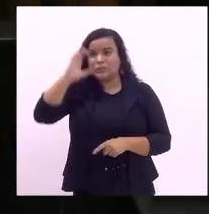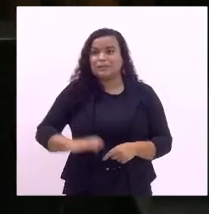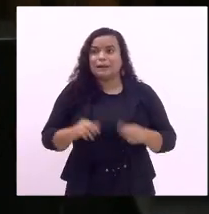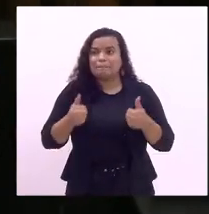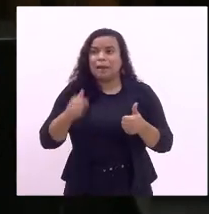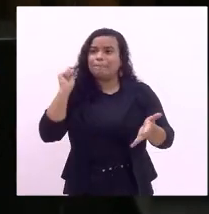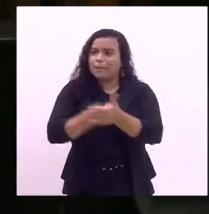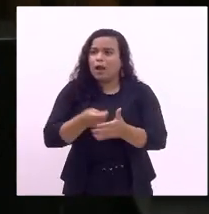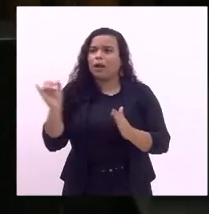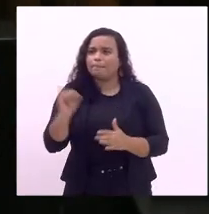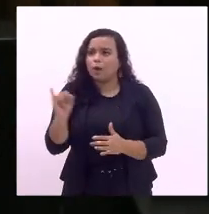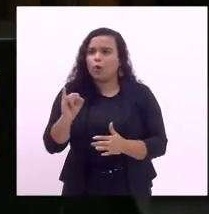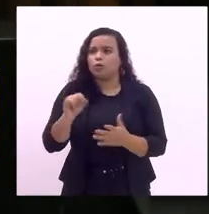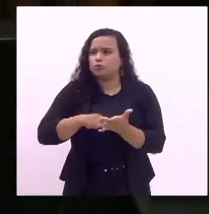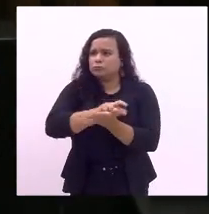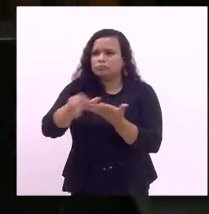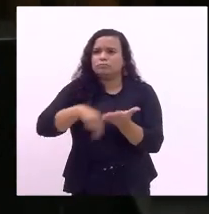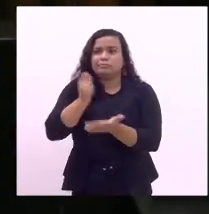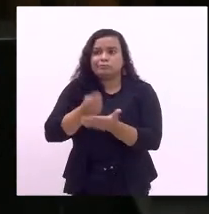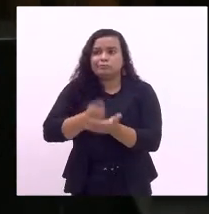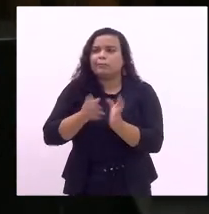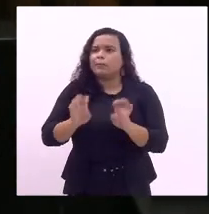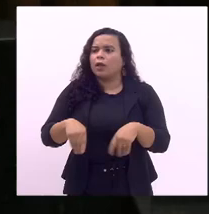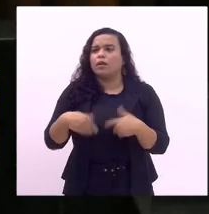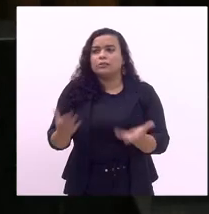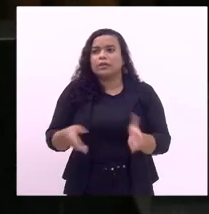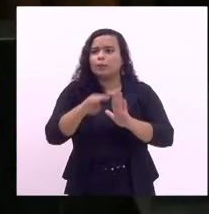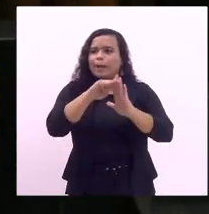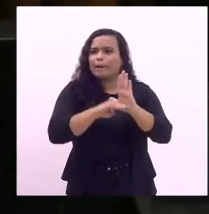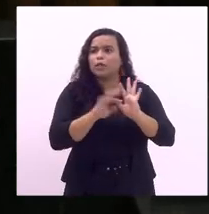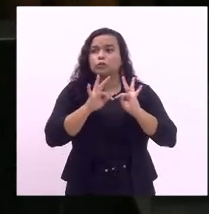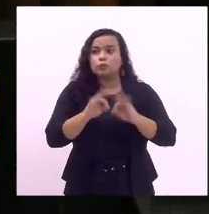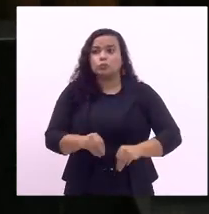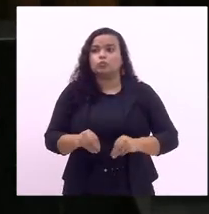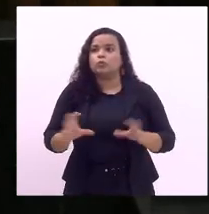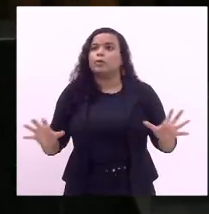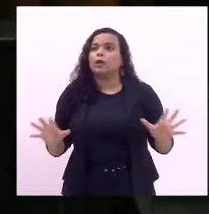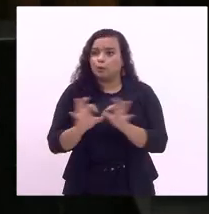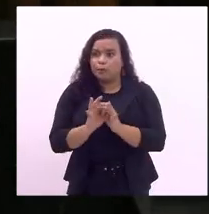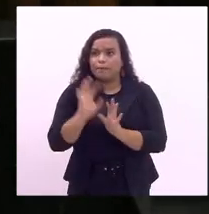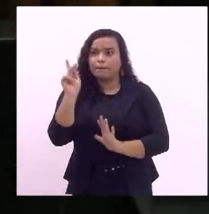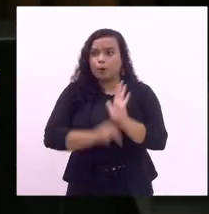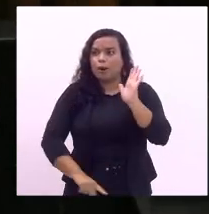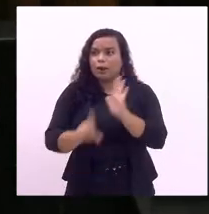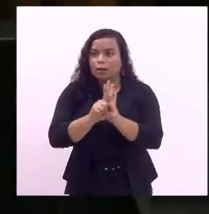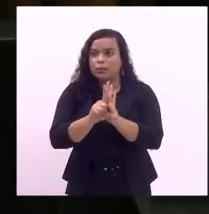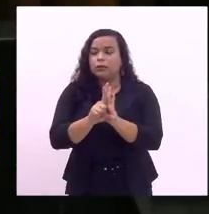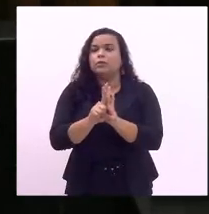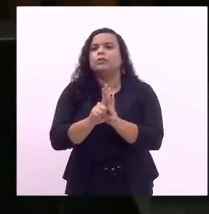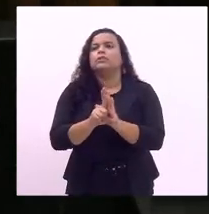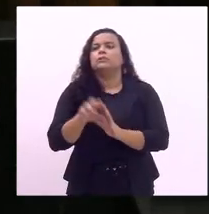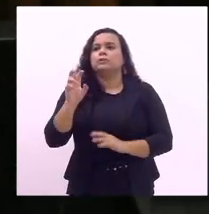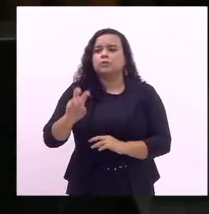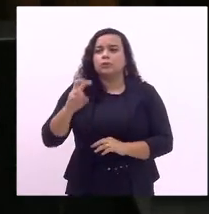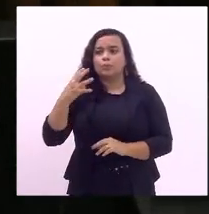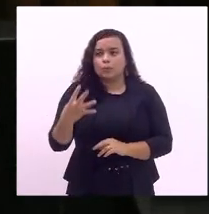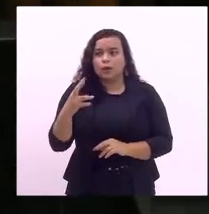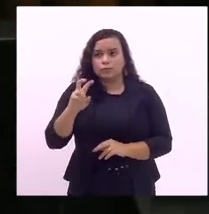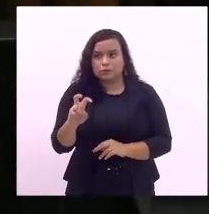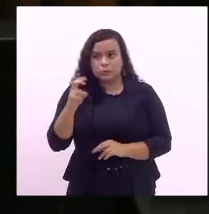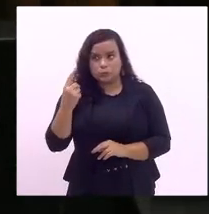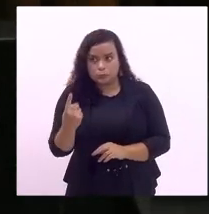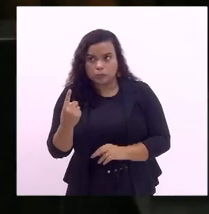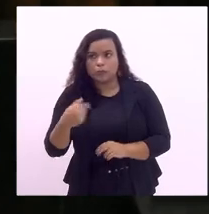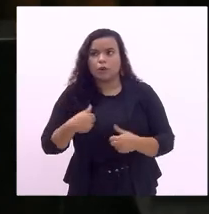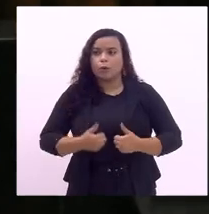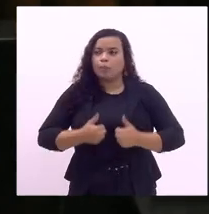pagador de imposto. Então, todas essas pautas, incluindo o projeto de lei 5451, que eu